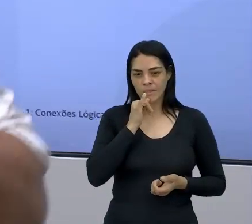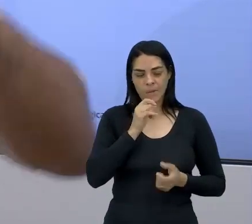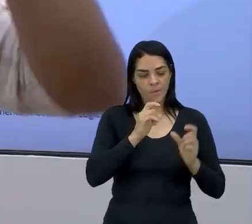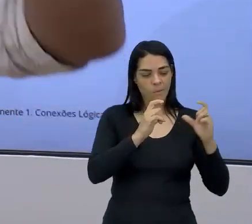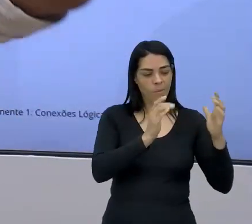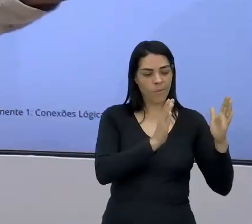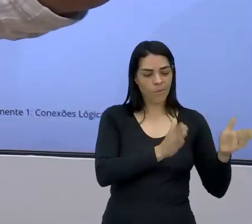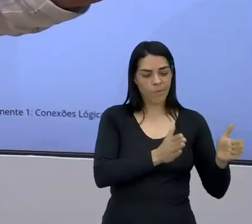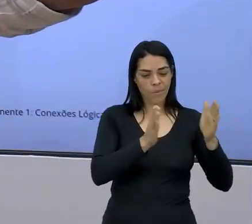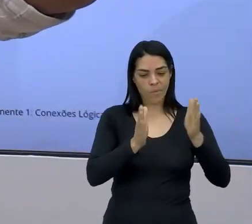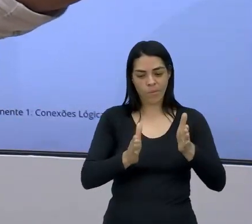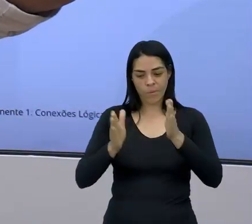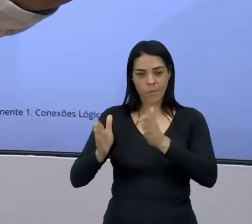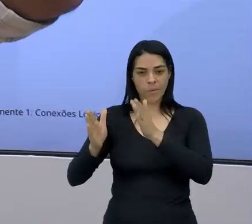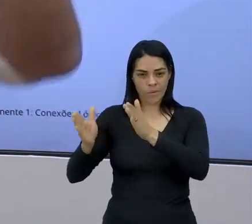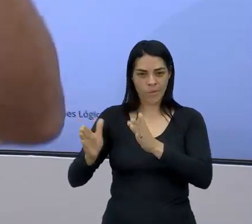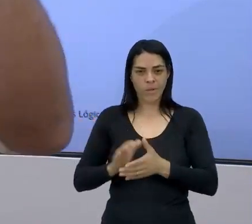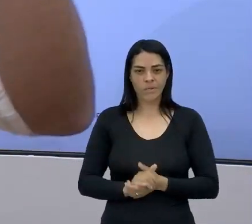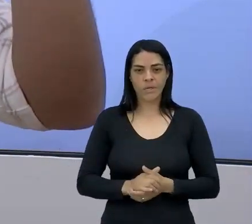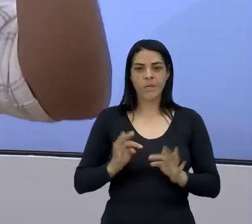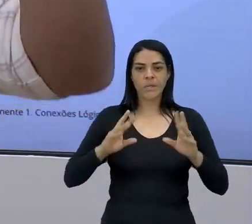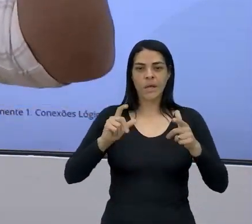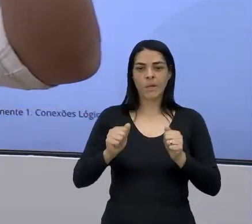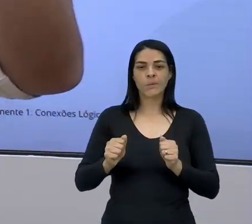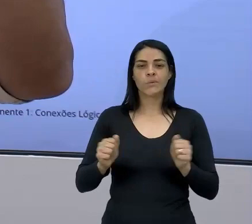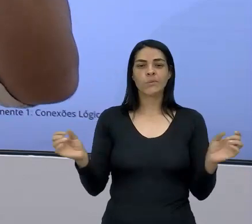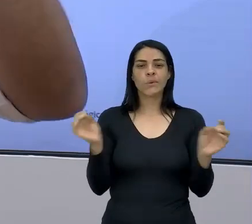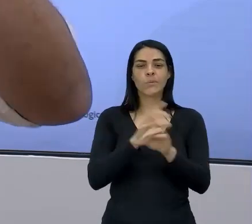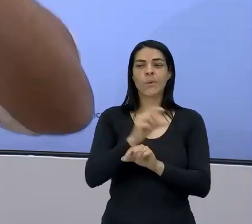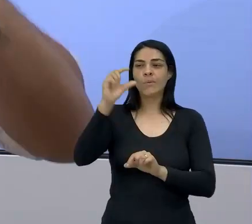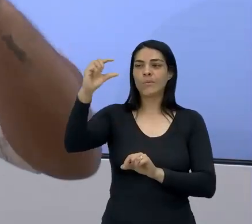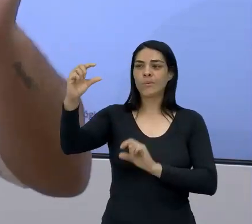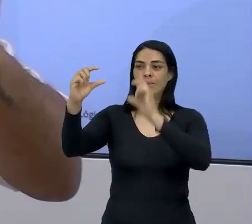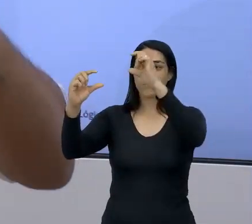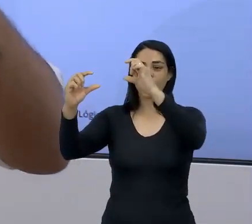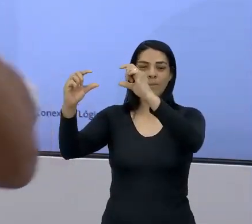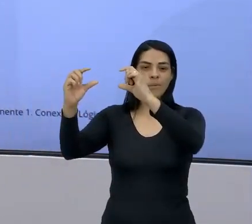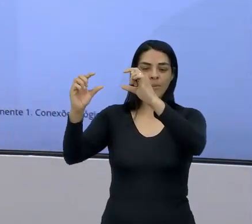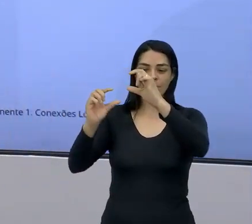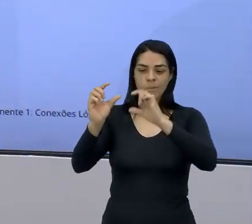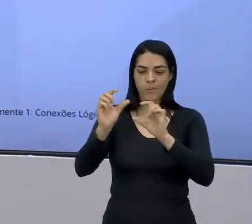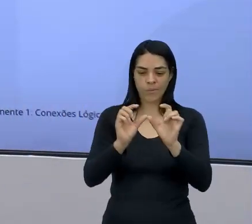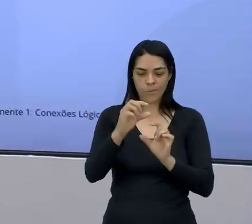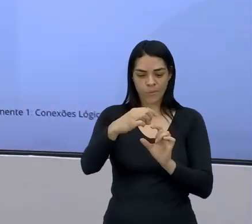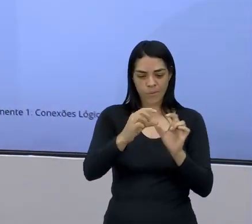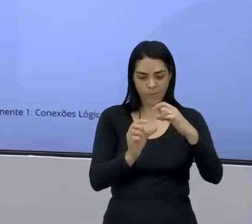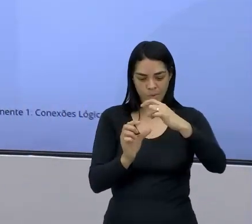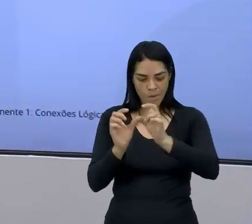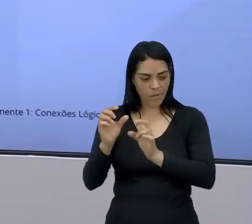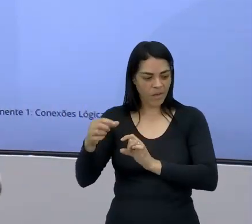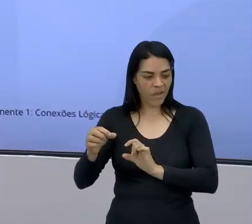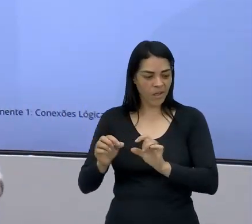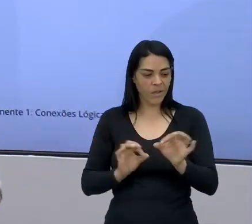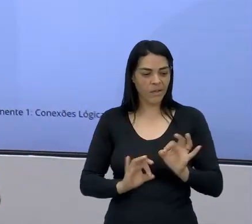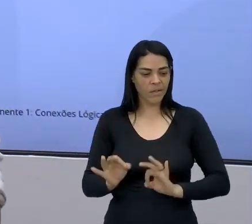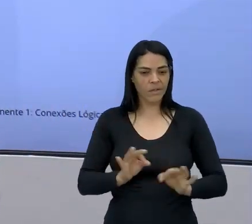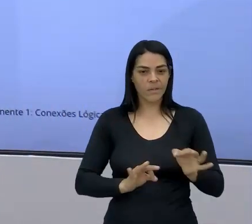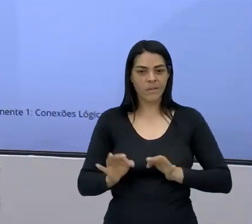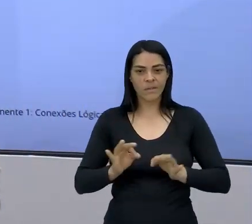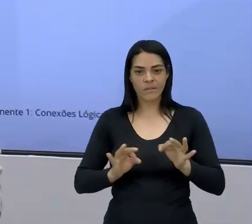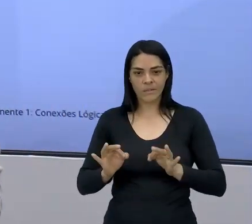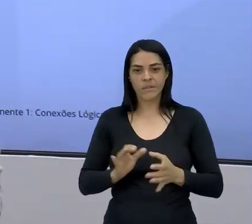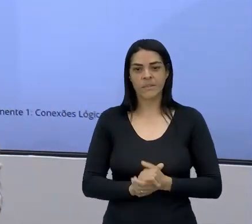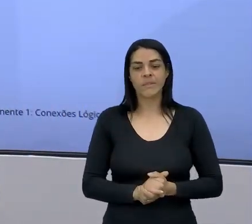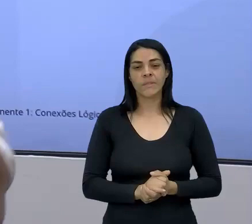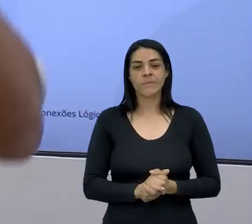blocos. Os comandos já estão prontinhos, você só tem que arrastar os blocos e ir montando como se fosse um Lego. E aí quando você dá